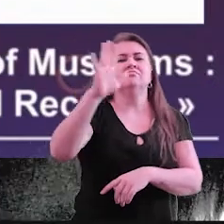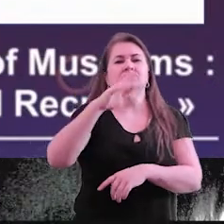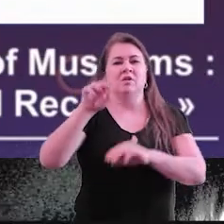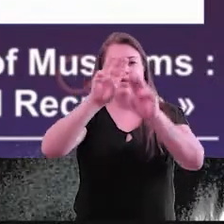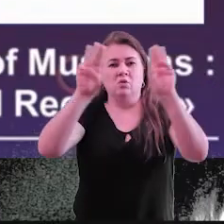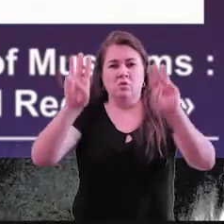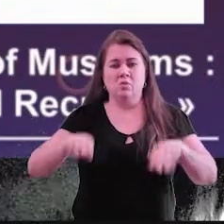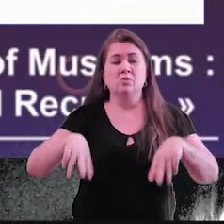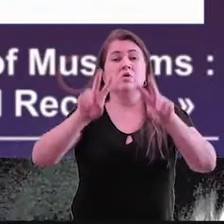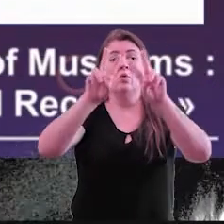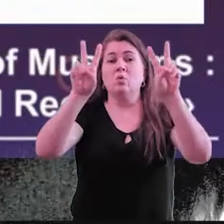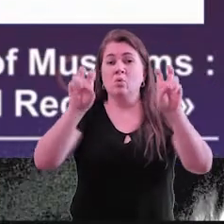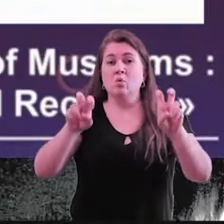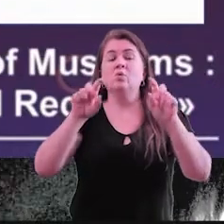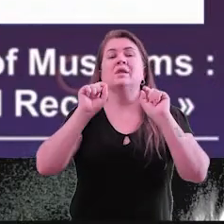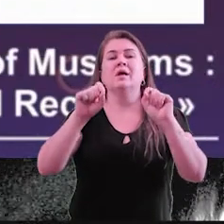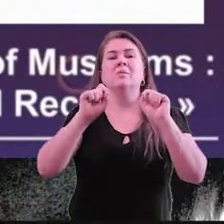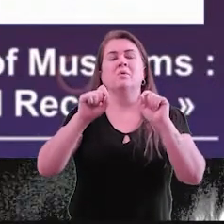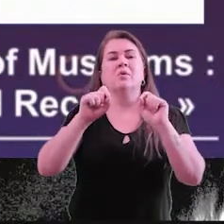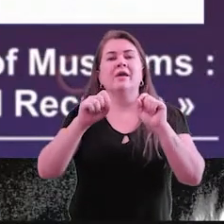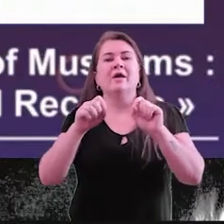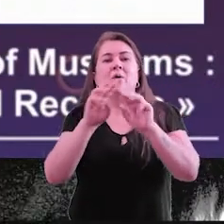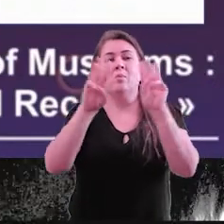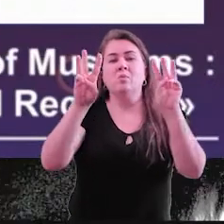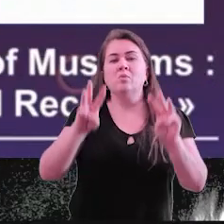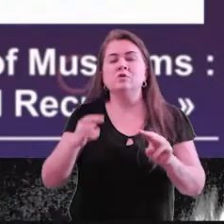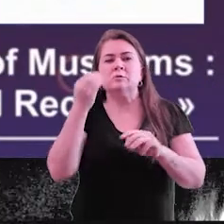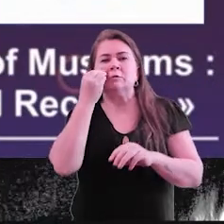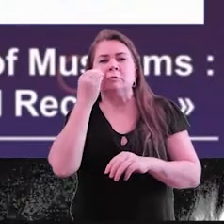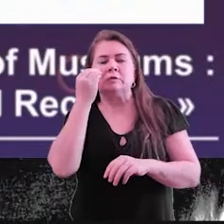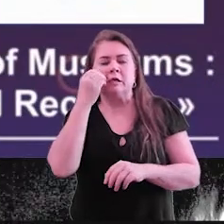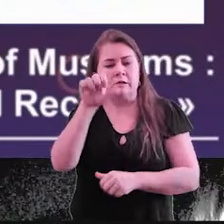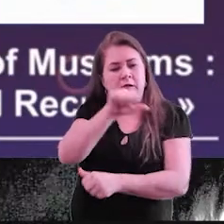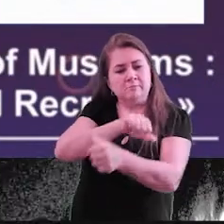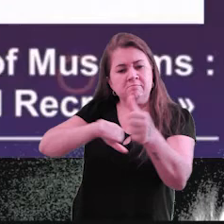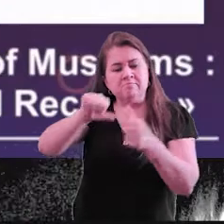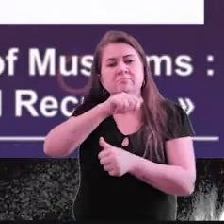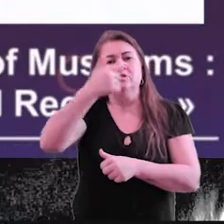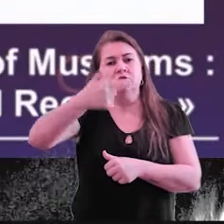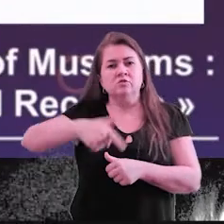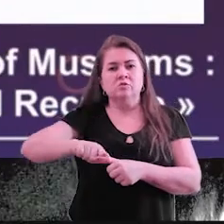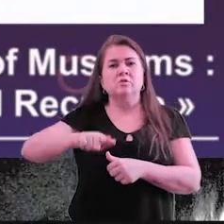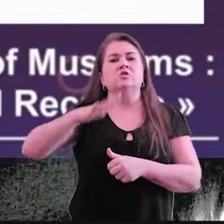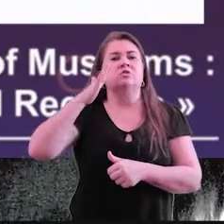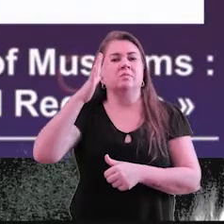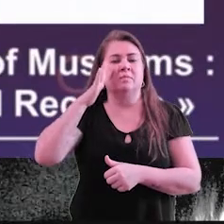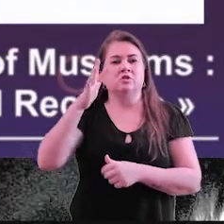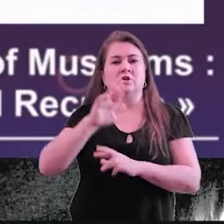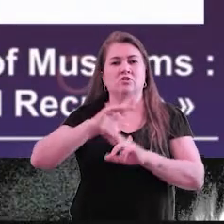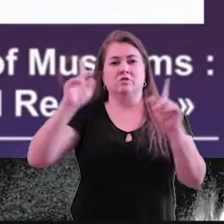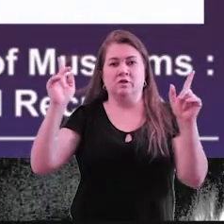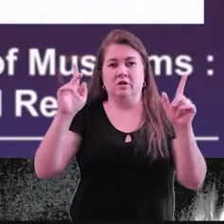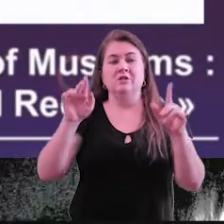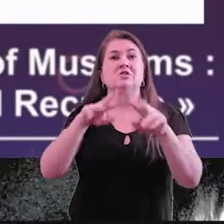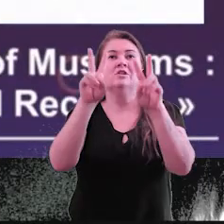assim, parte, esse título me deixou bastante angustiada, né? Porque recuperar, reimaginar são